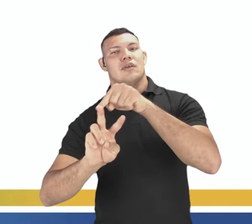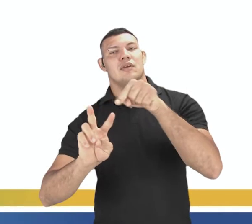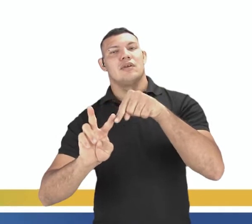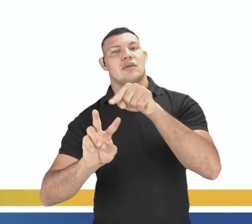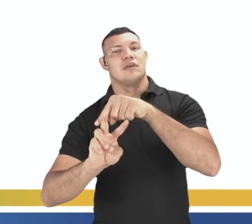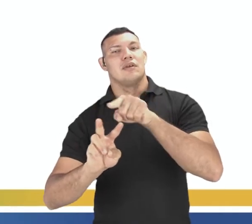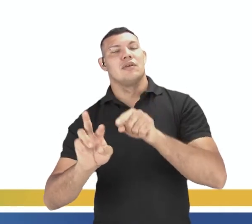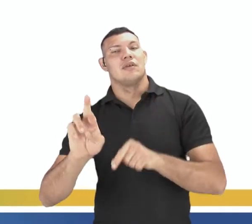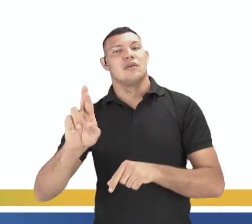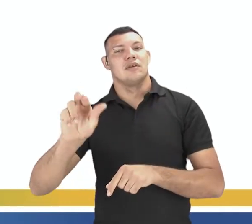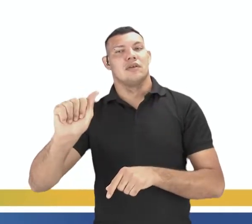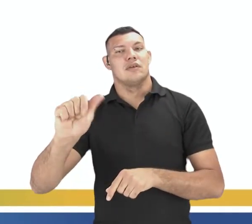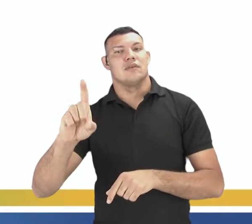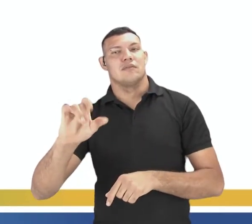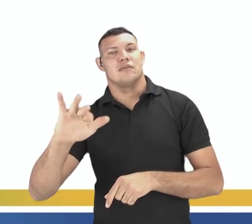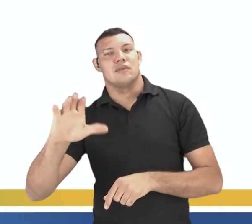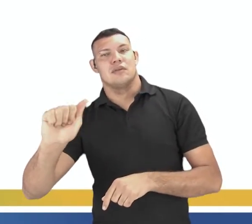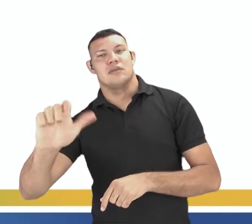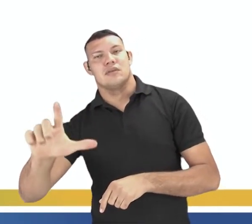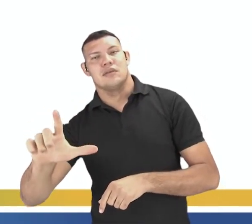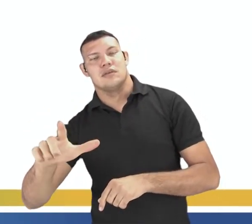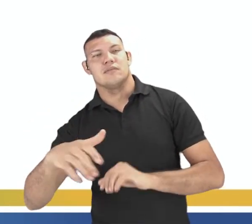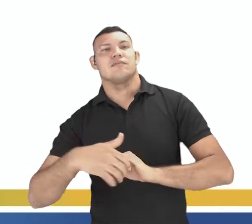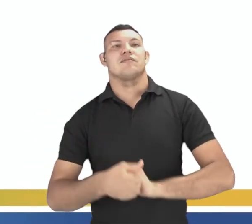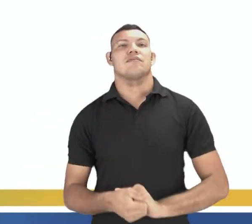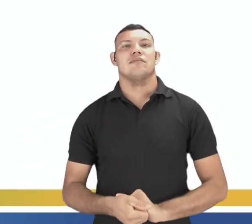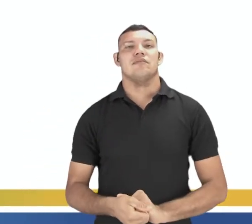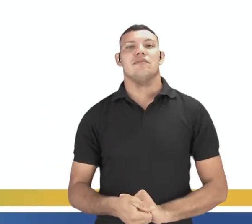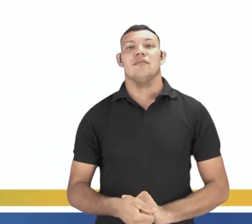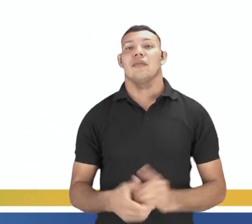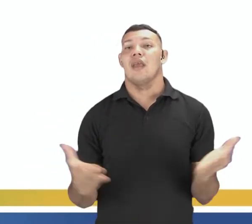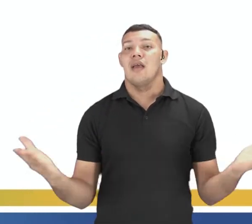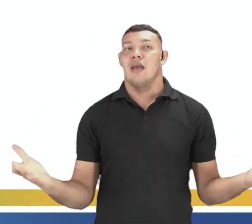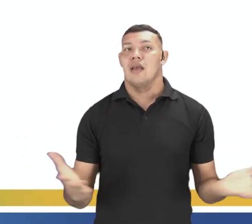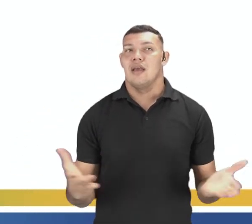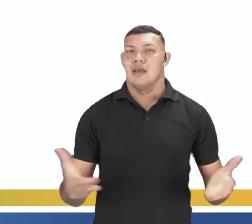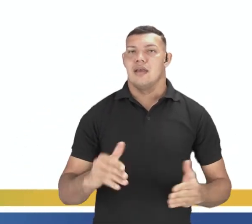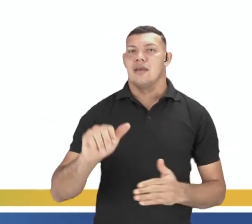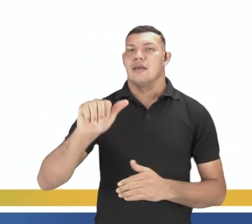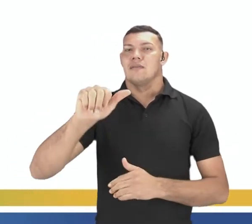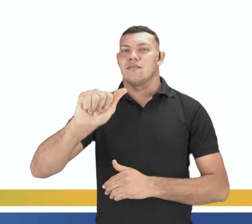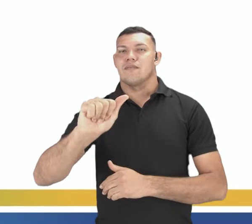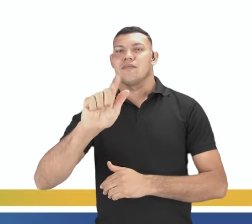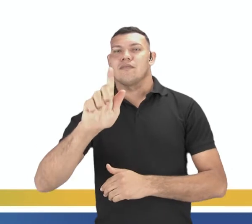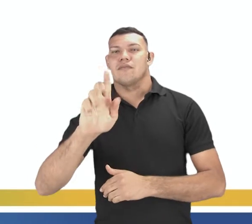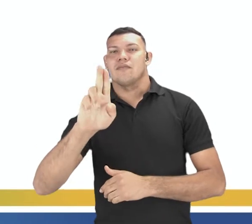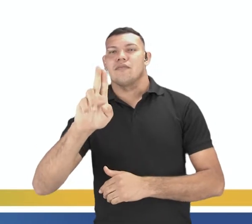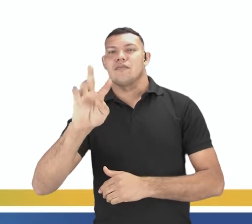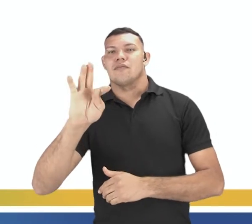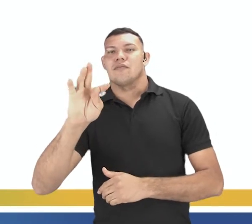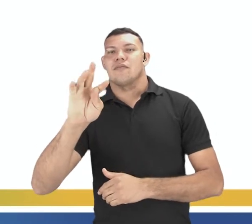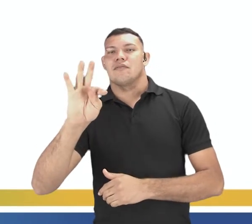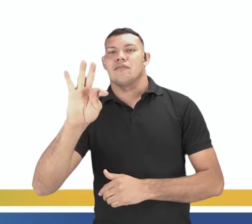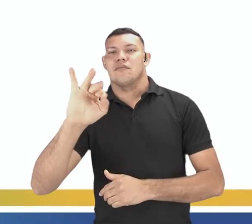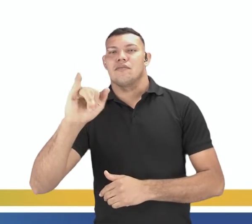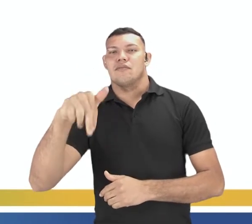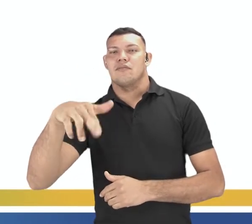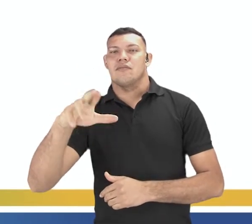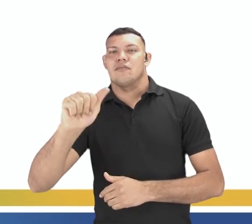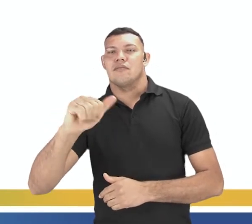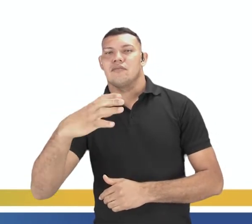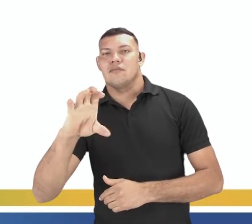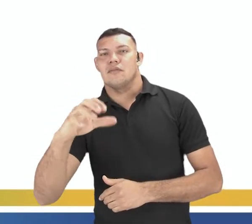derivação, na aglutinação, perdão, é a junção de palavras em que há perda da